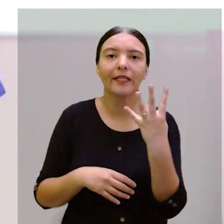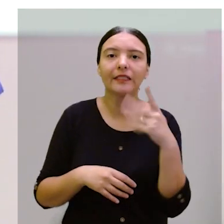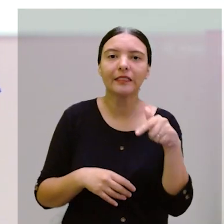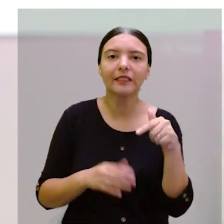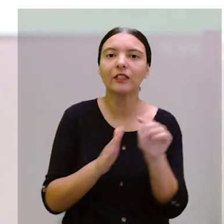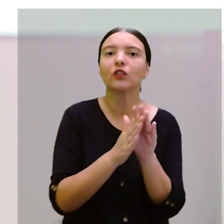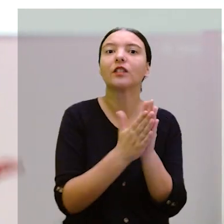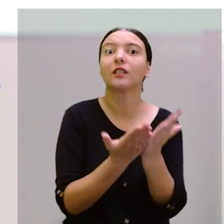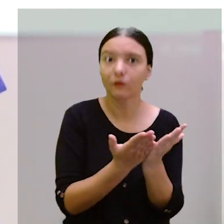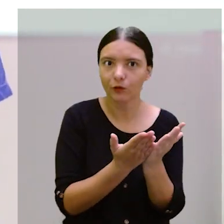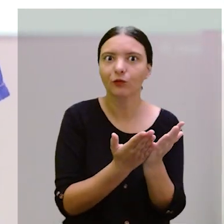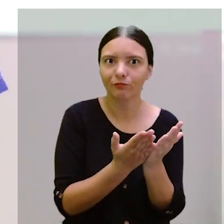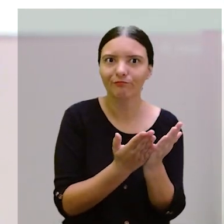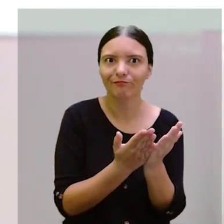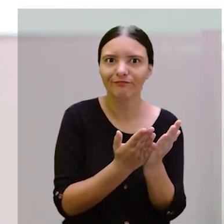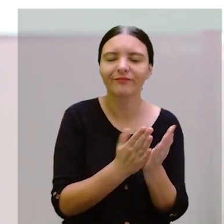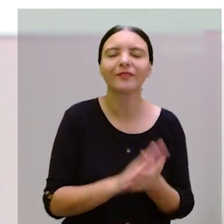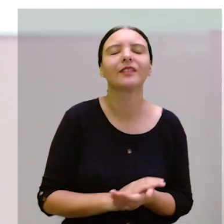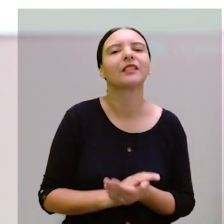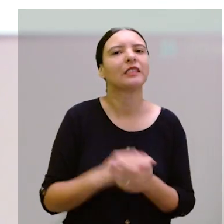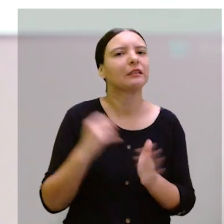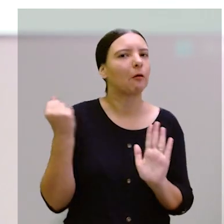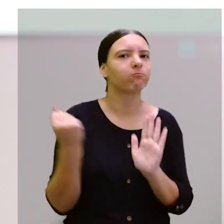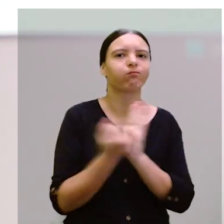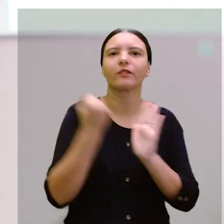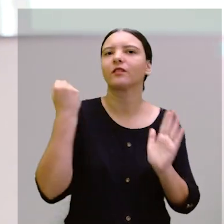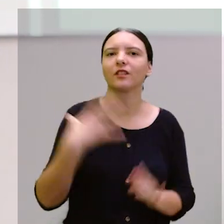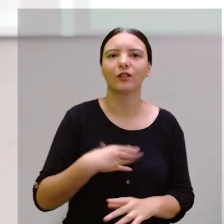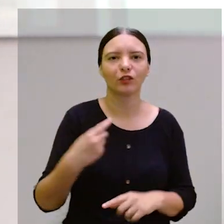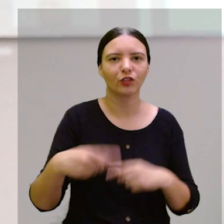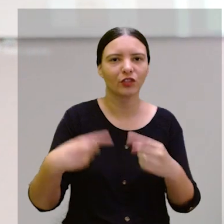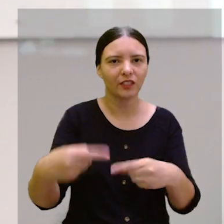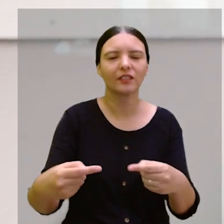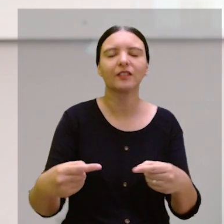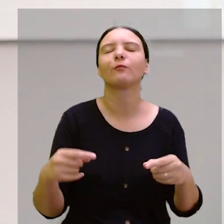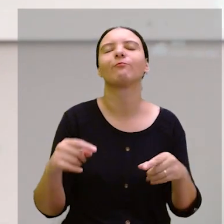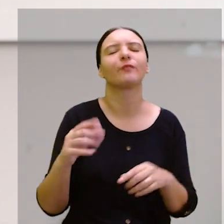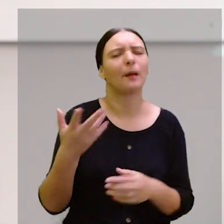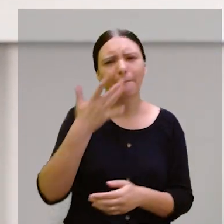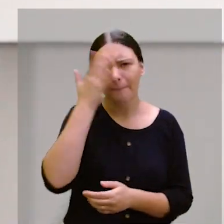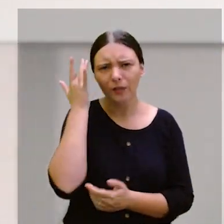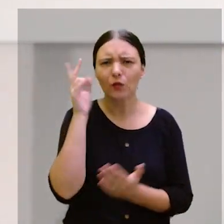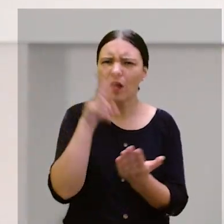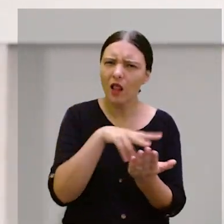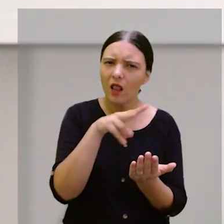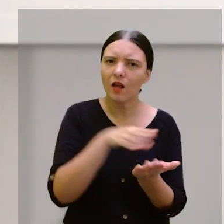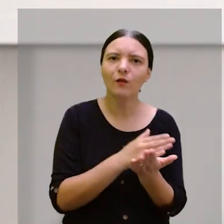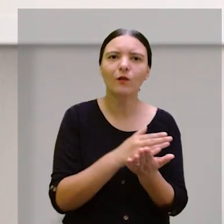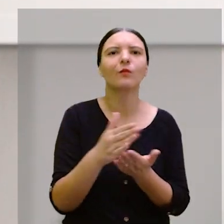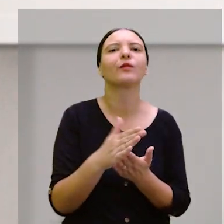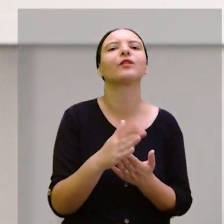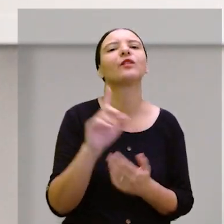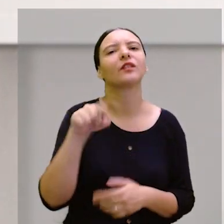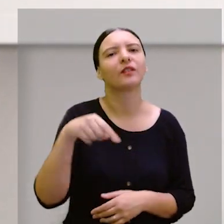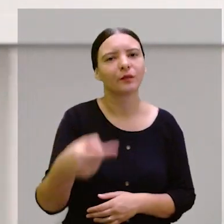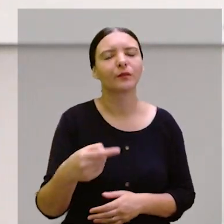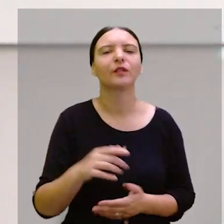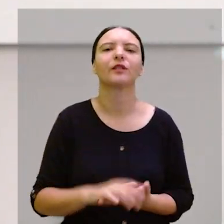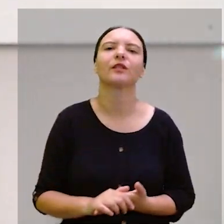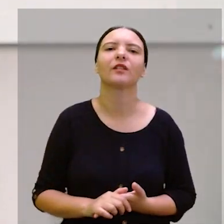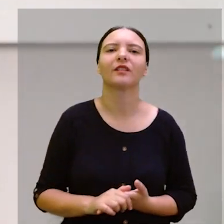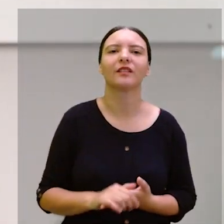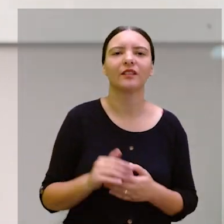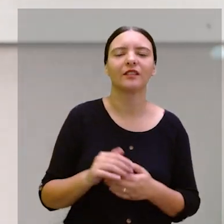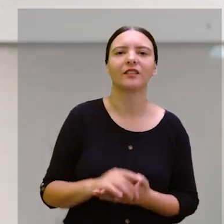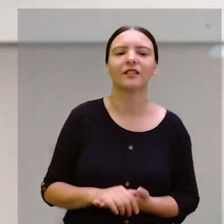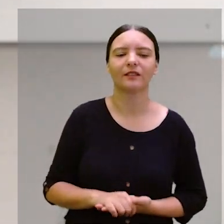livros. Como eu disse no início, isso marcou uma geração de leitores. Muita gente começou a ler através dessa coleção que a Letícia já passou, então